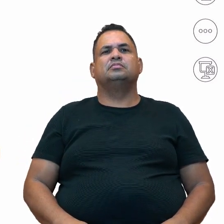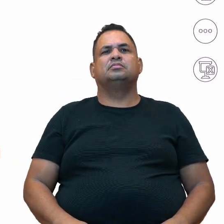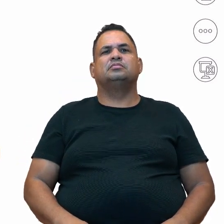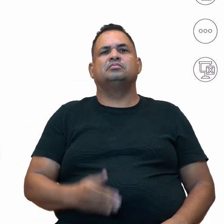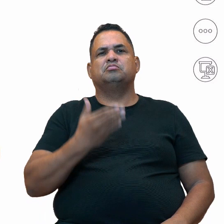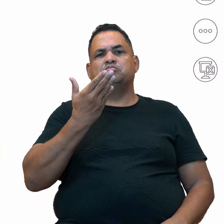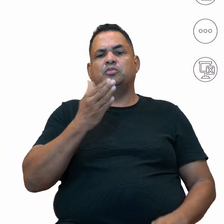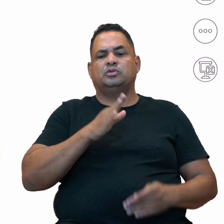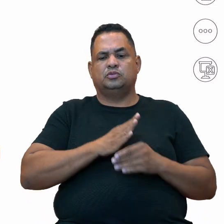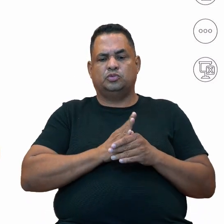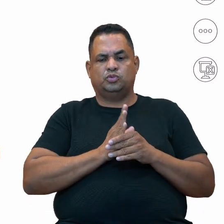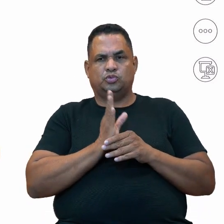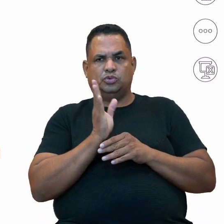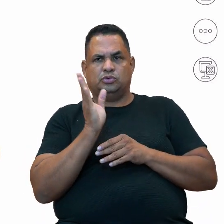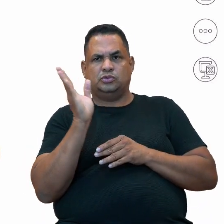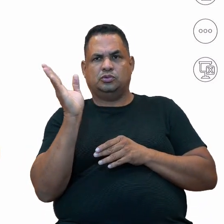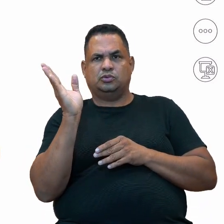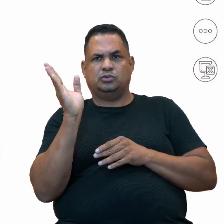destacar,